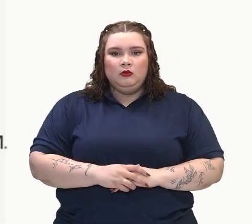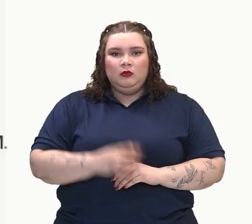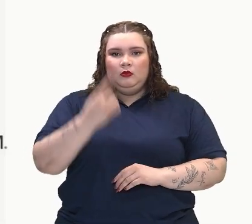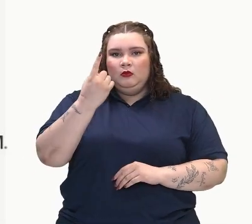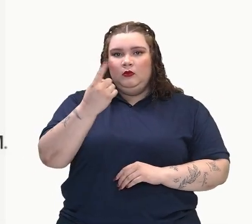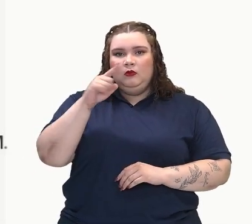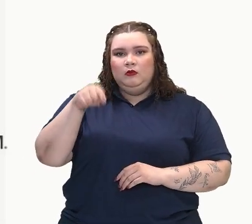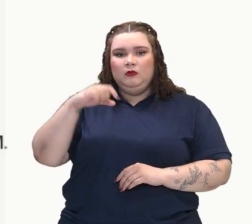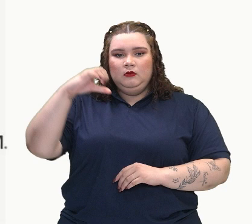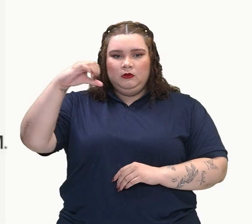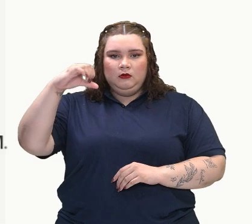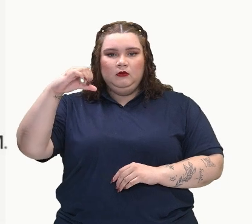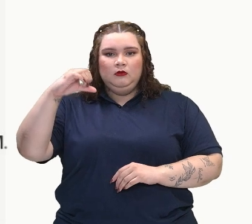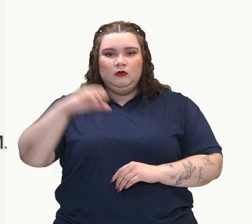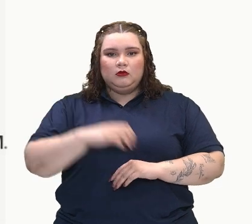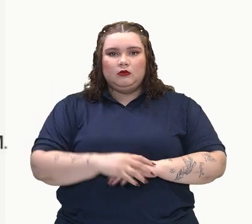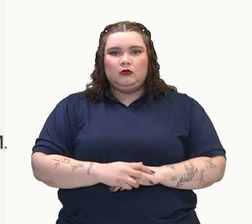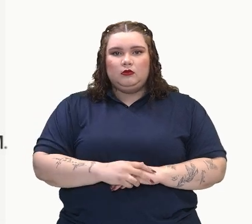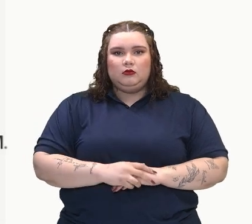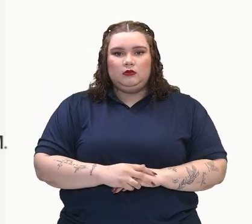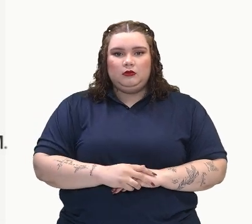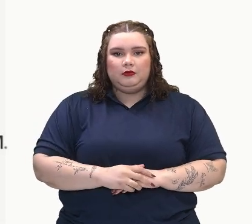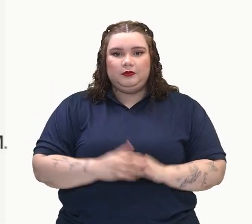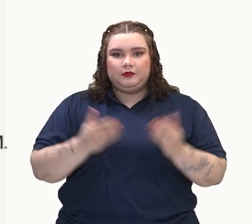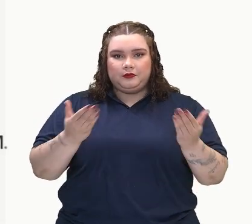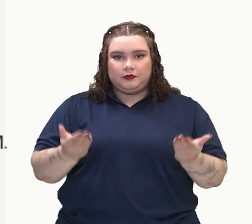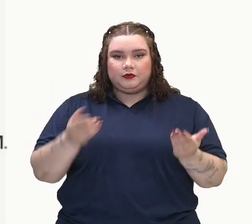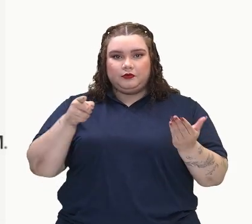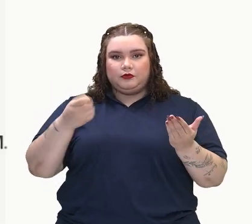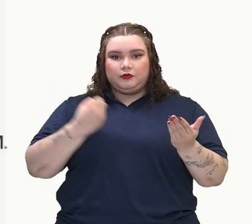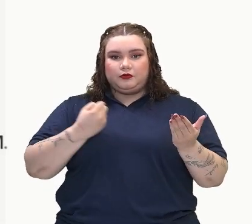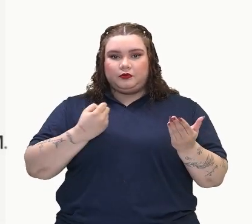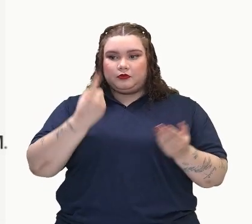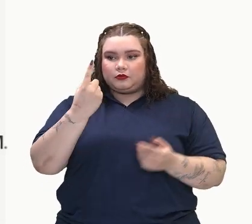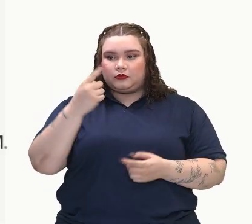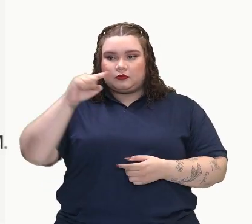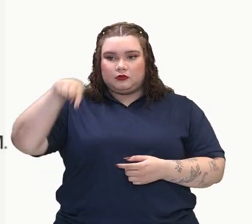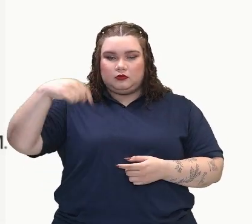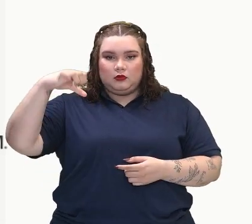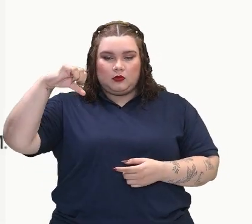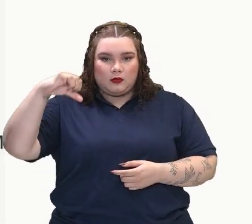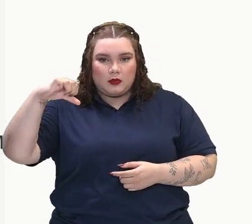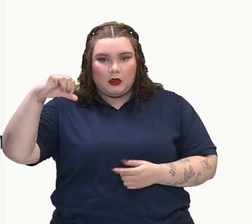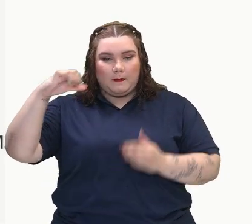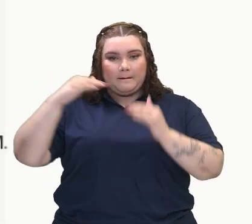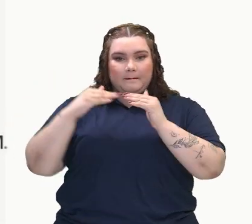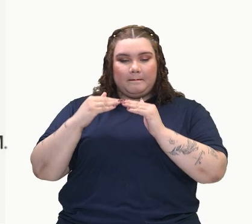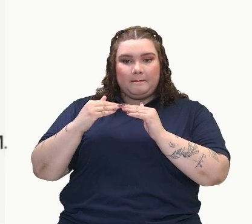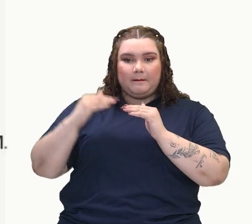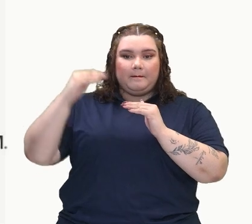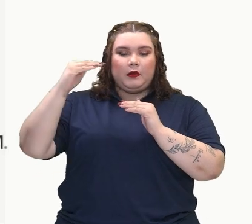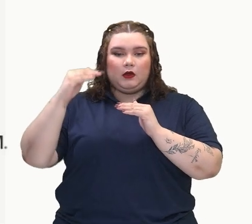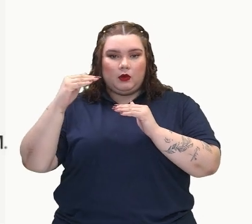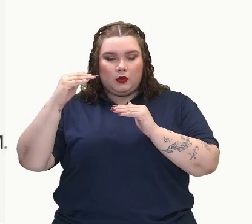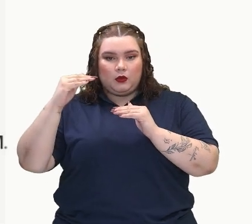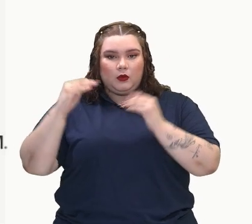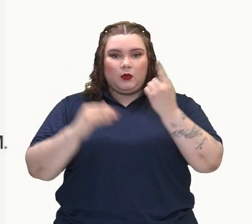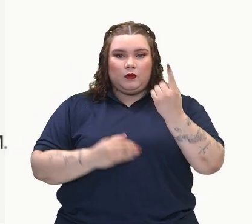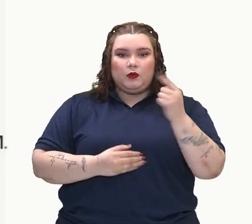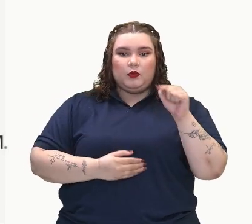2,1,9. Então, tá? Esse valor aqui, 1,9, vai ser maior